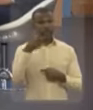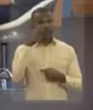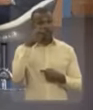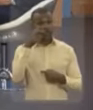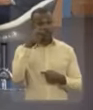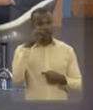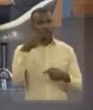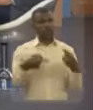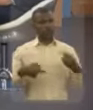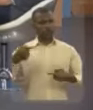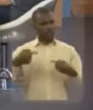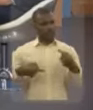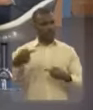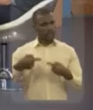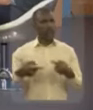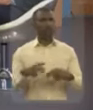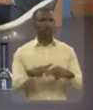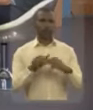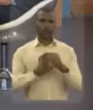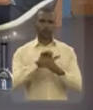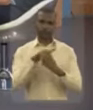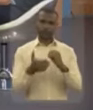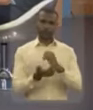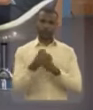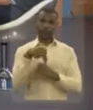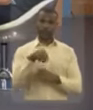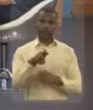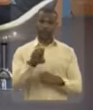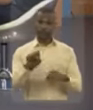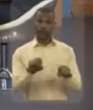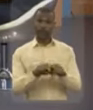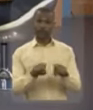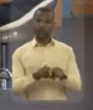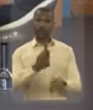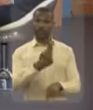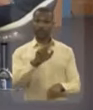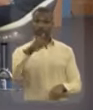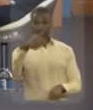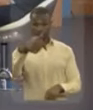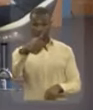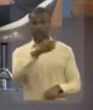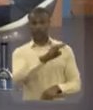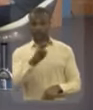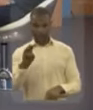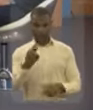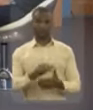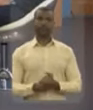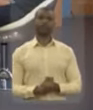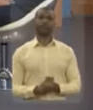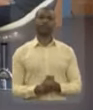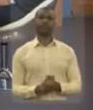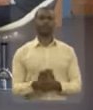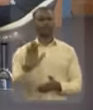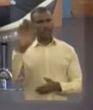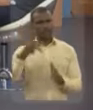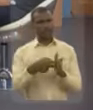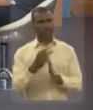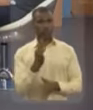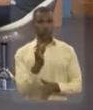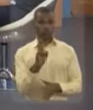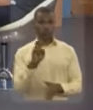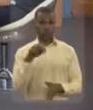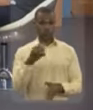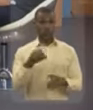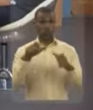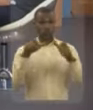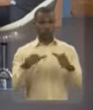aqui uma série de debates promovidos aqui pela Record News e você acompanha também aqui pelo nosso portal.com com candidatos do segundo turno da região da